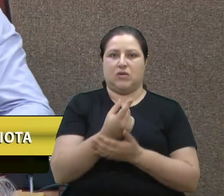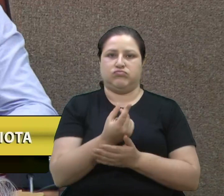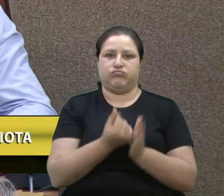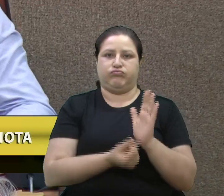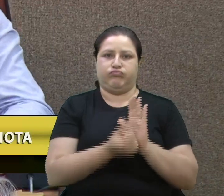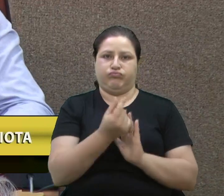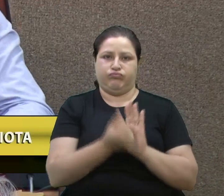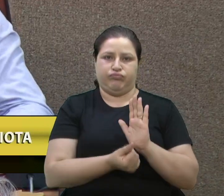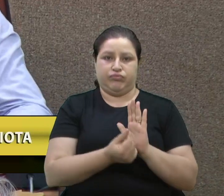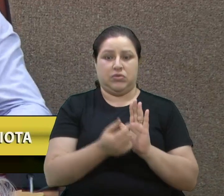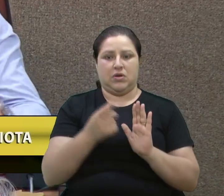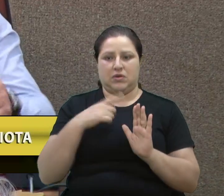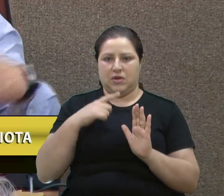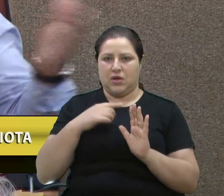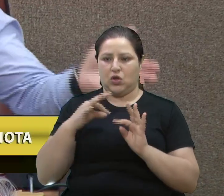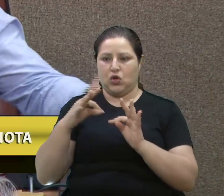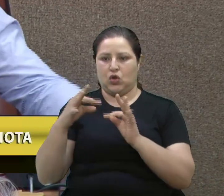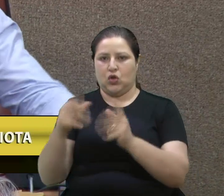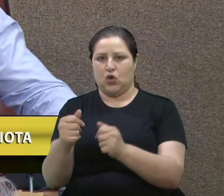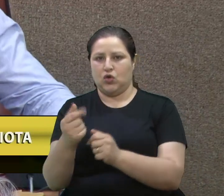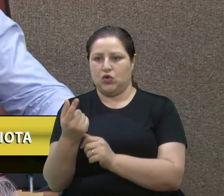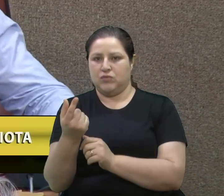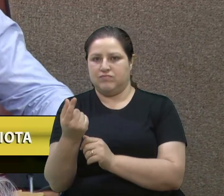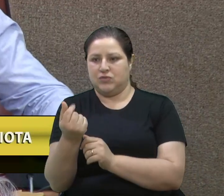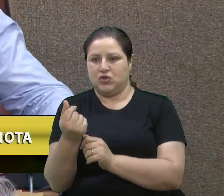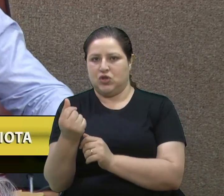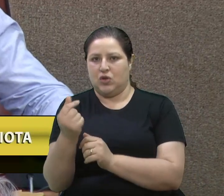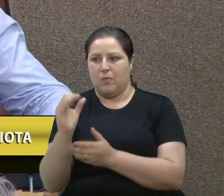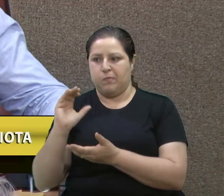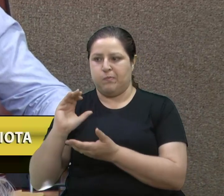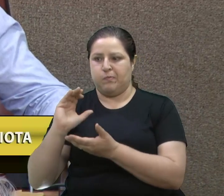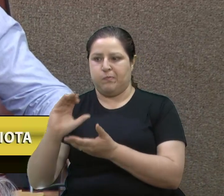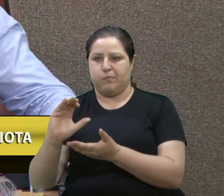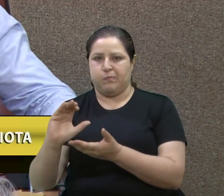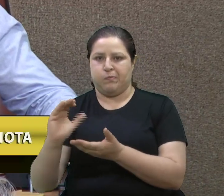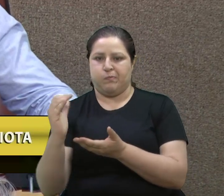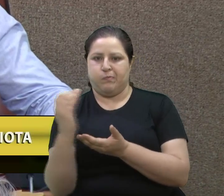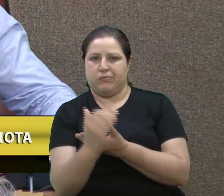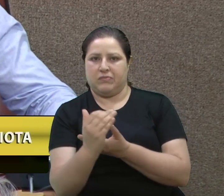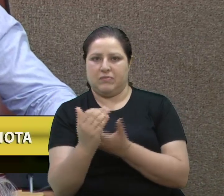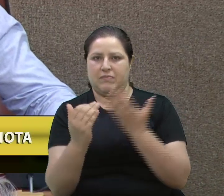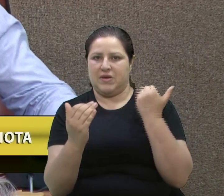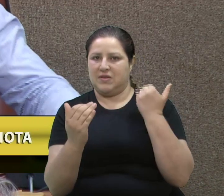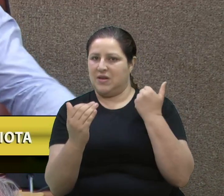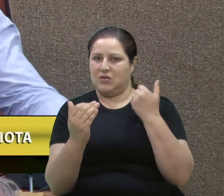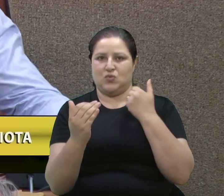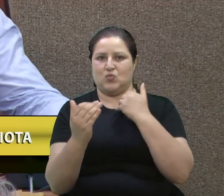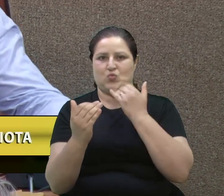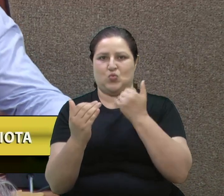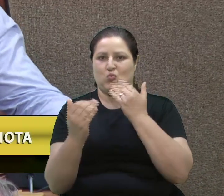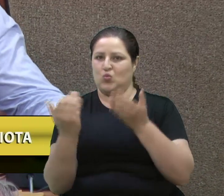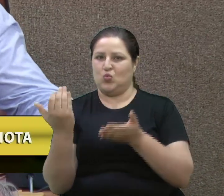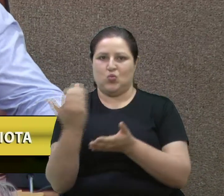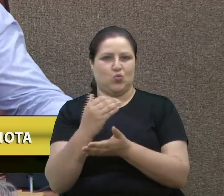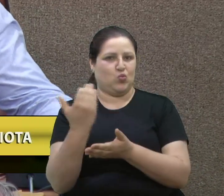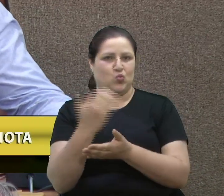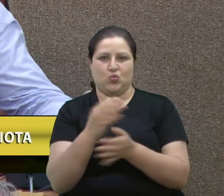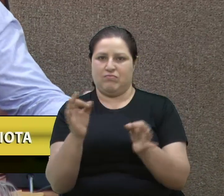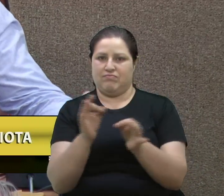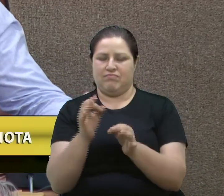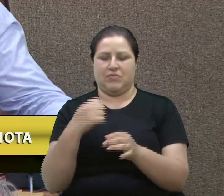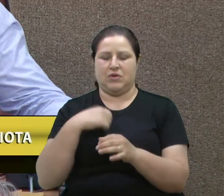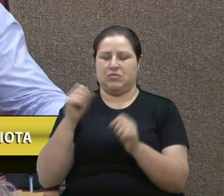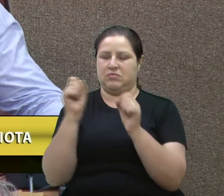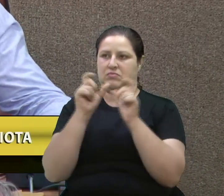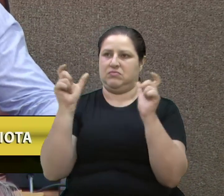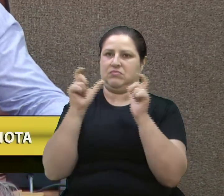todos esses recursos aí que deveriam ter sido repassados, e não vem repassado. Isso simplesmente me deixou atônito